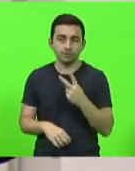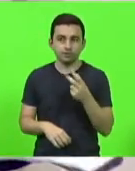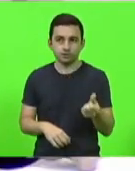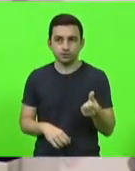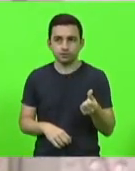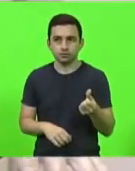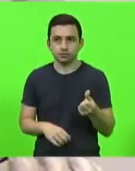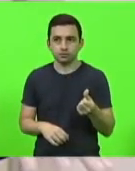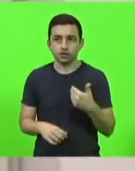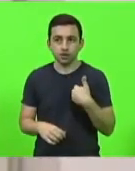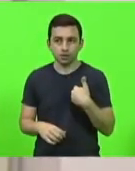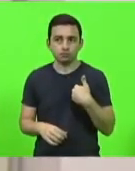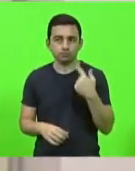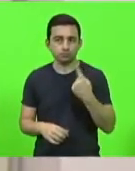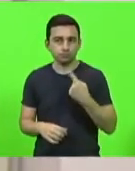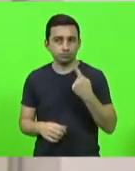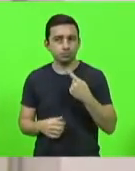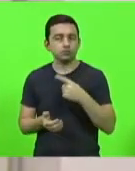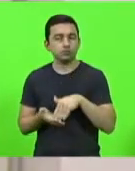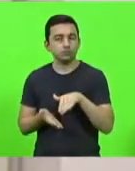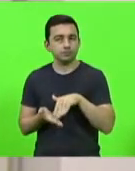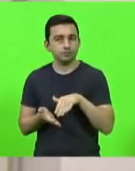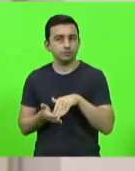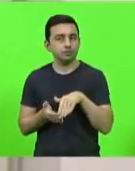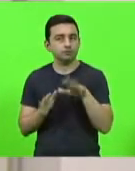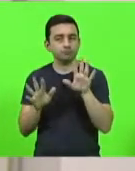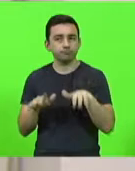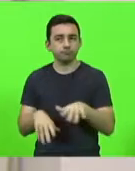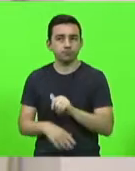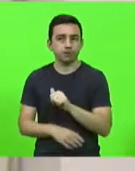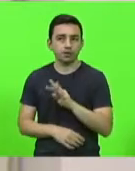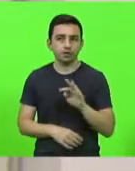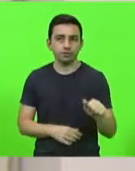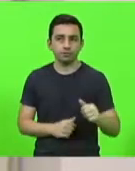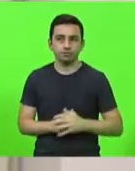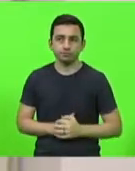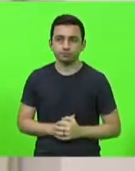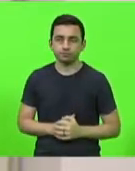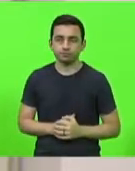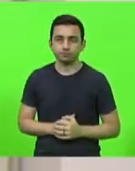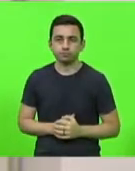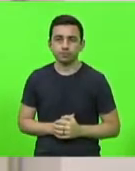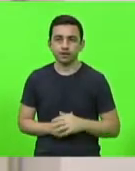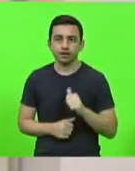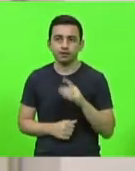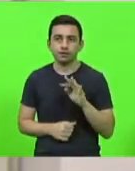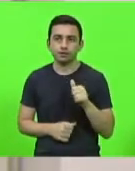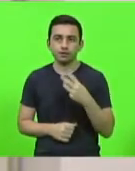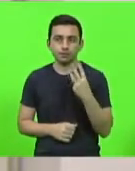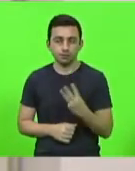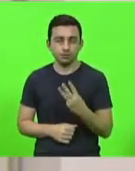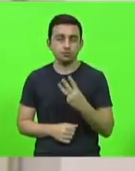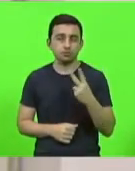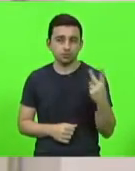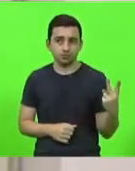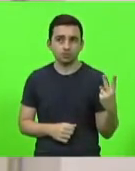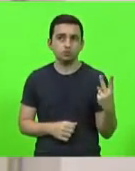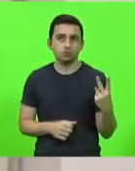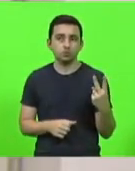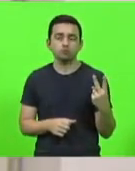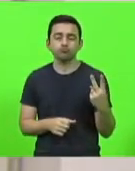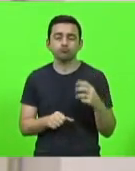Para constar, eu, primeiro secretário, lavrei a presente ata. Ata da 32ª sessão